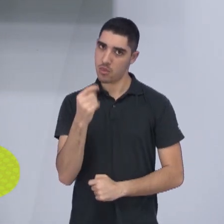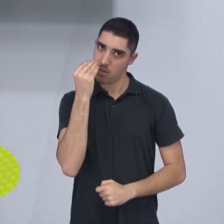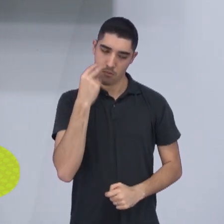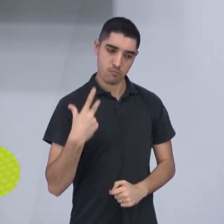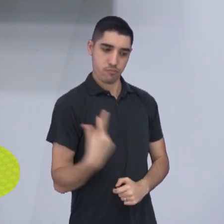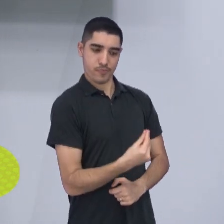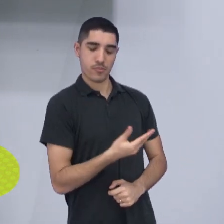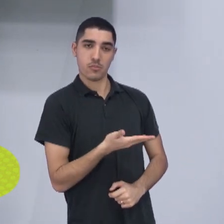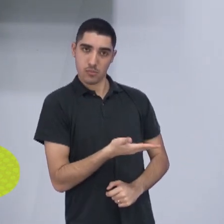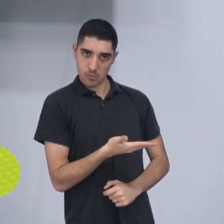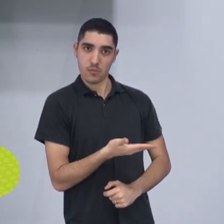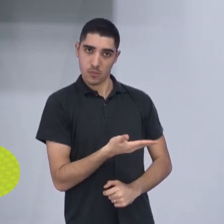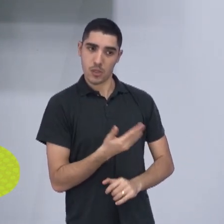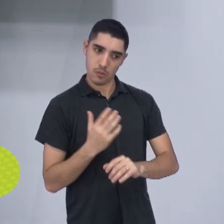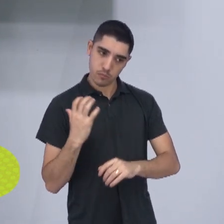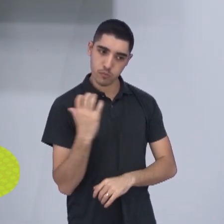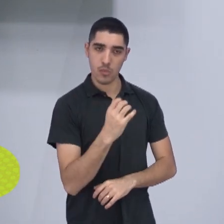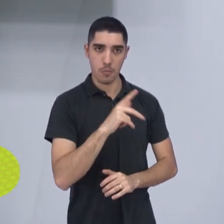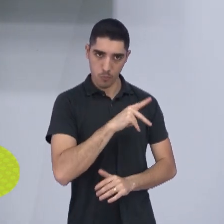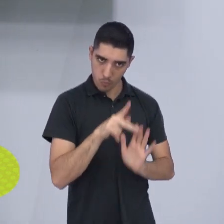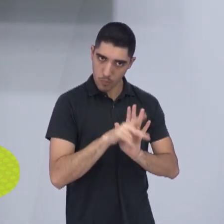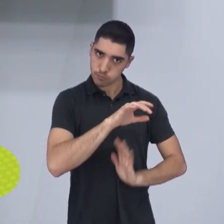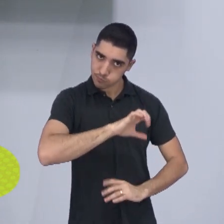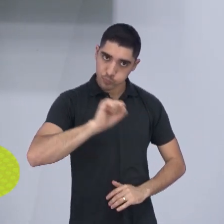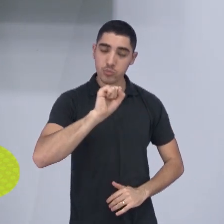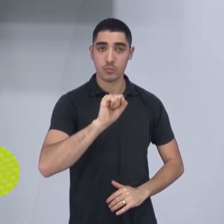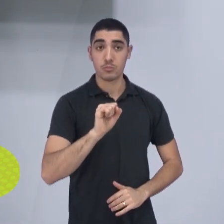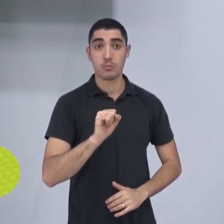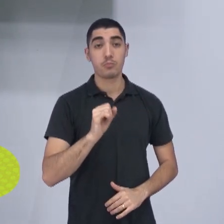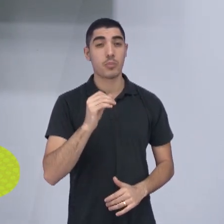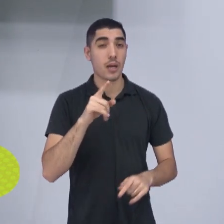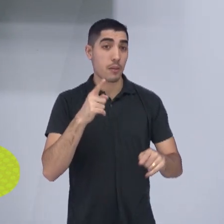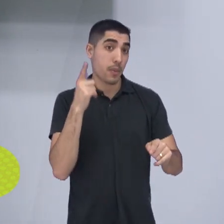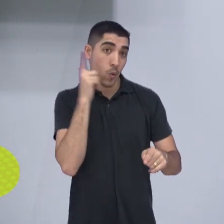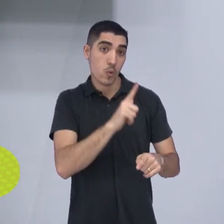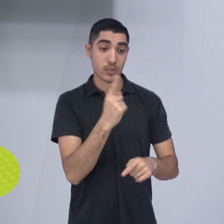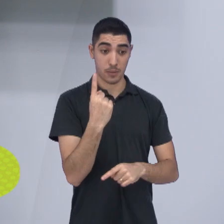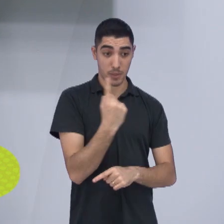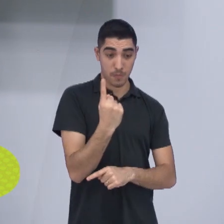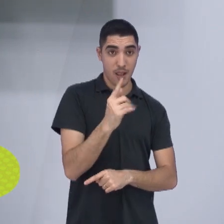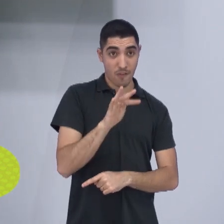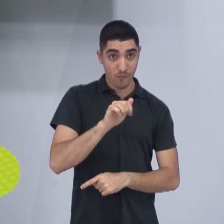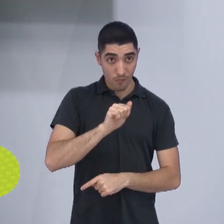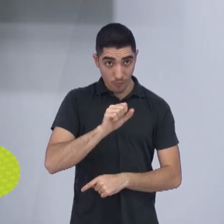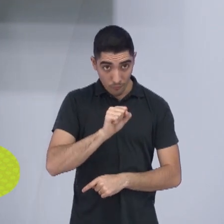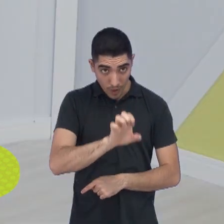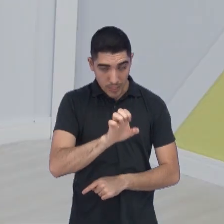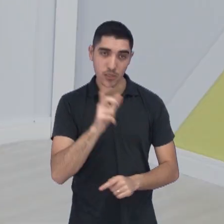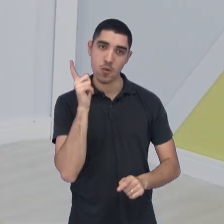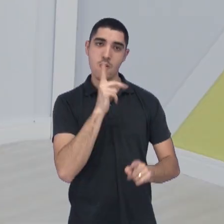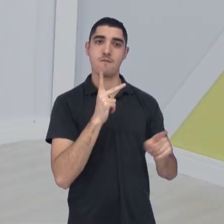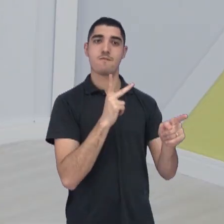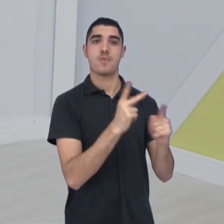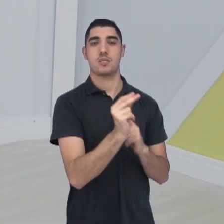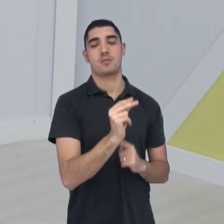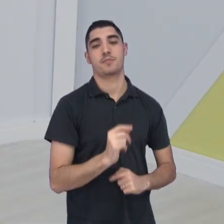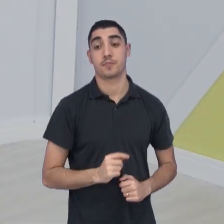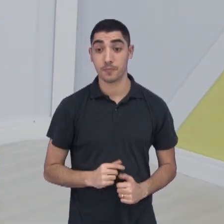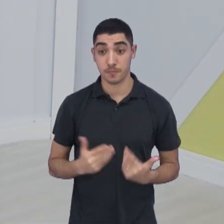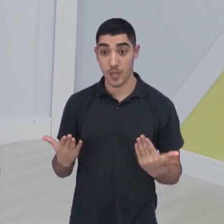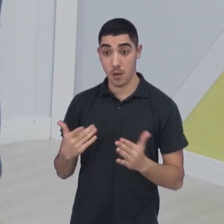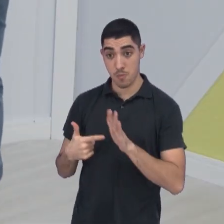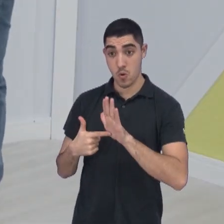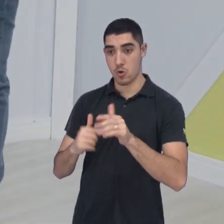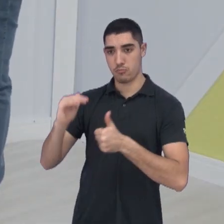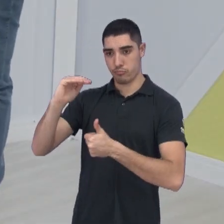o mando de campo e encerrar essa fase aí, essa primeira parte do campeonato com a vitória. No pique, Matheus, coloca pra gente a classificação